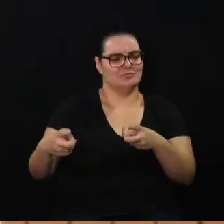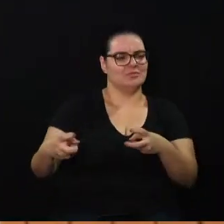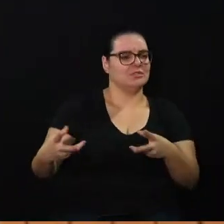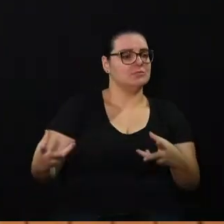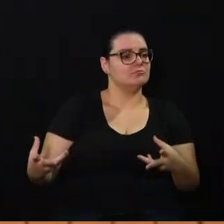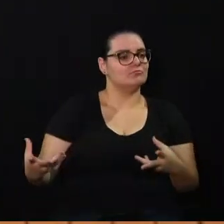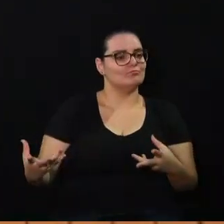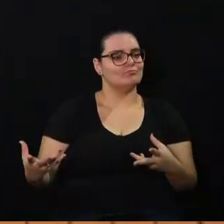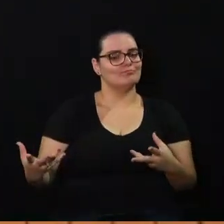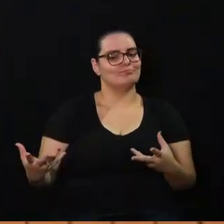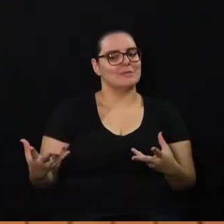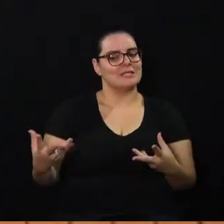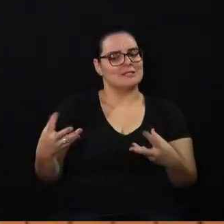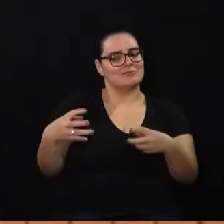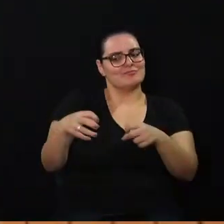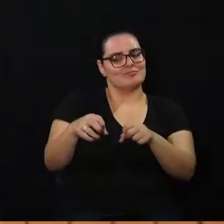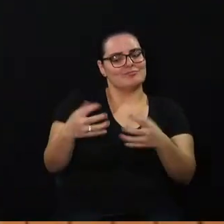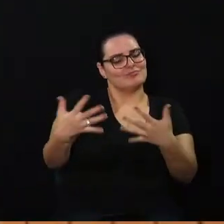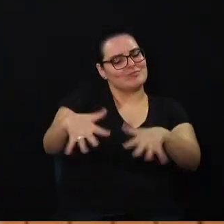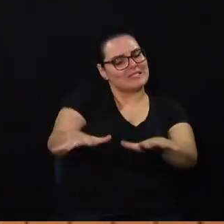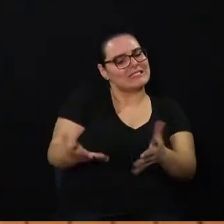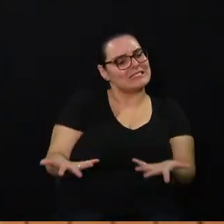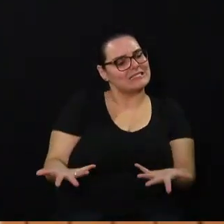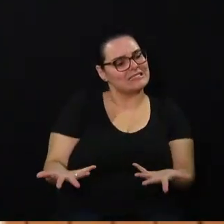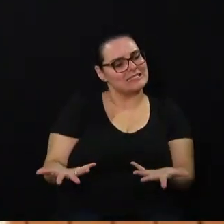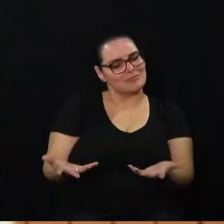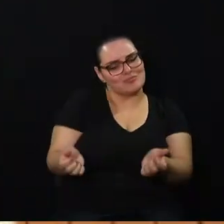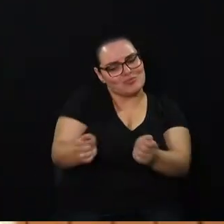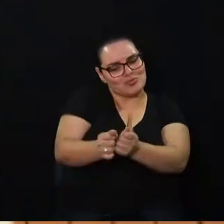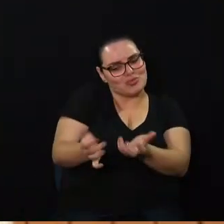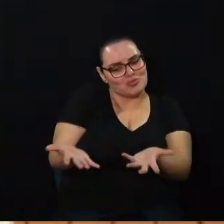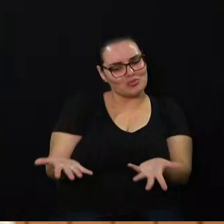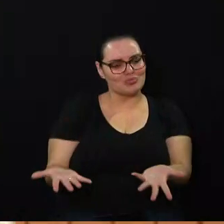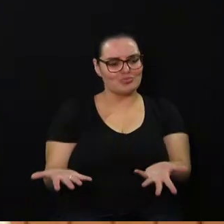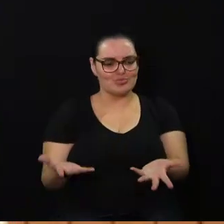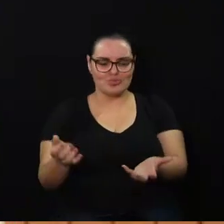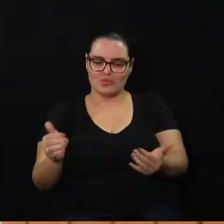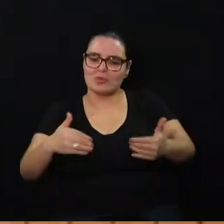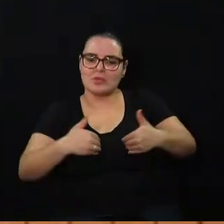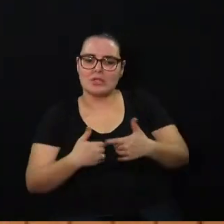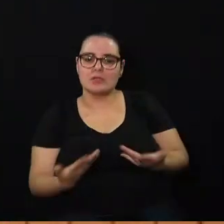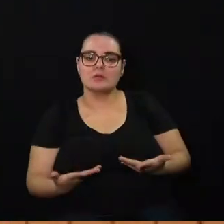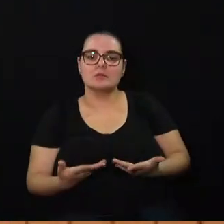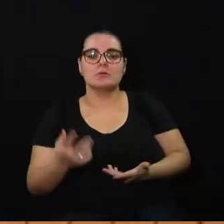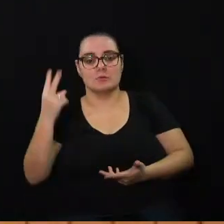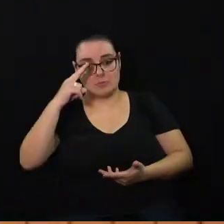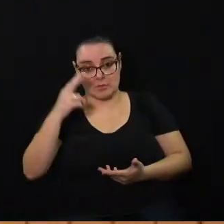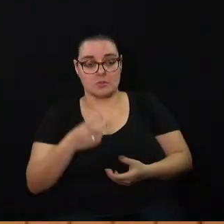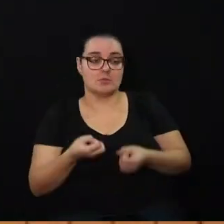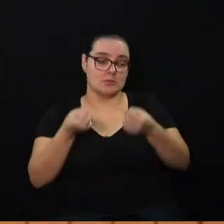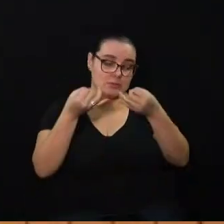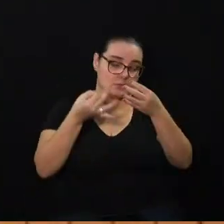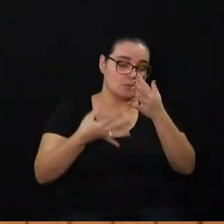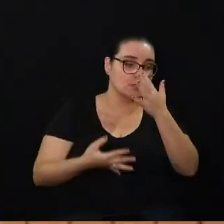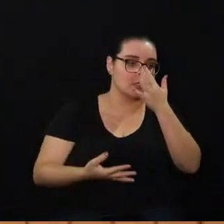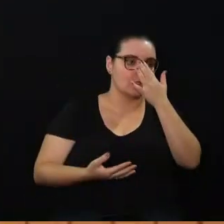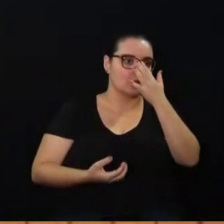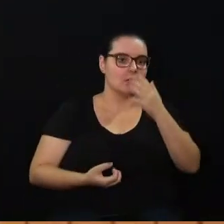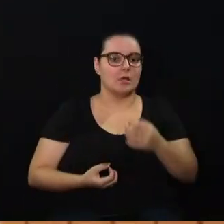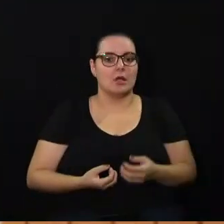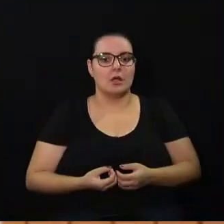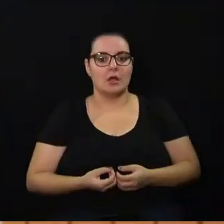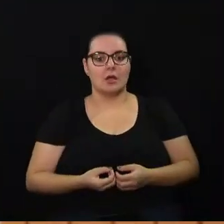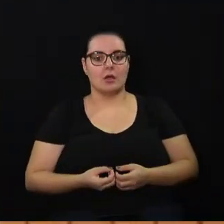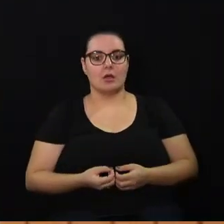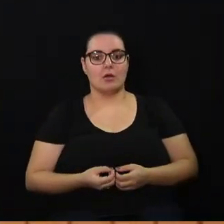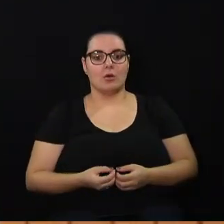então acho que que a minha fala vai resgatar um pouquinho do histórico do diagnóstico né o quanto isso é importante fechar